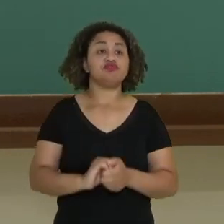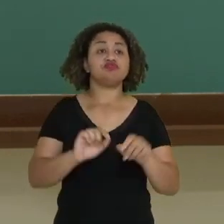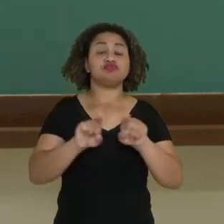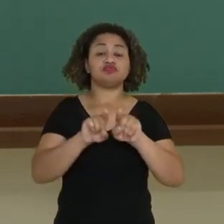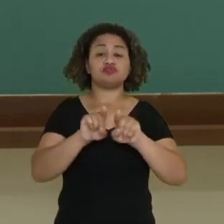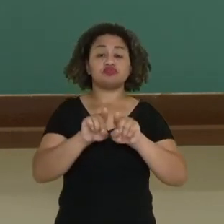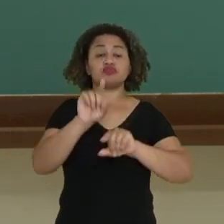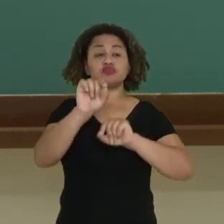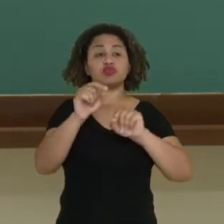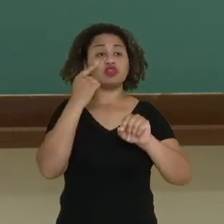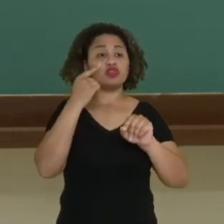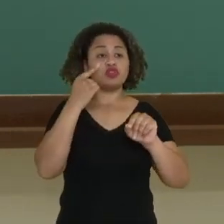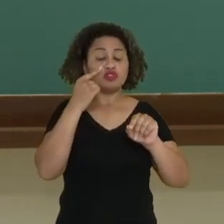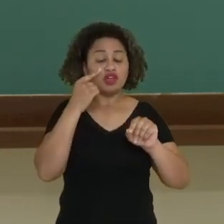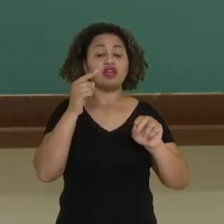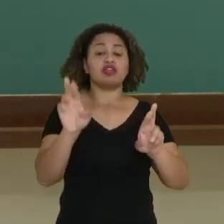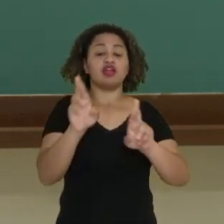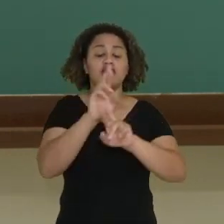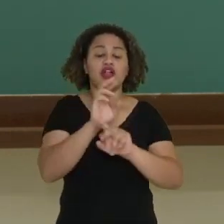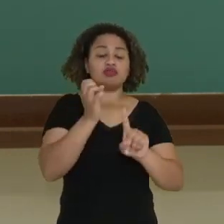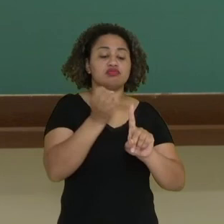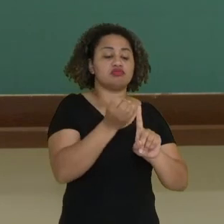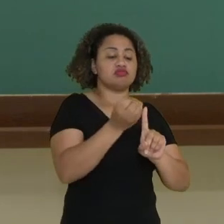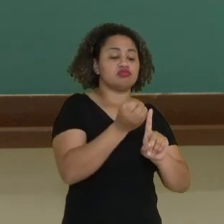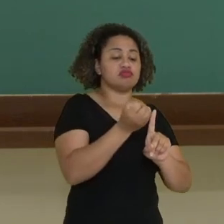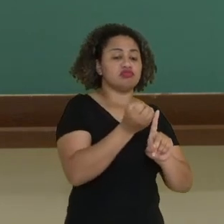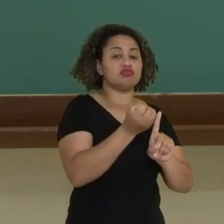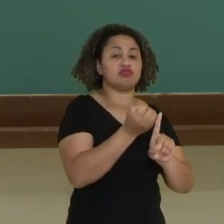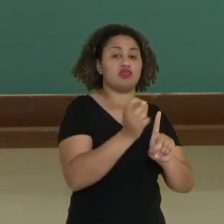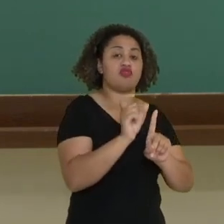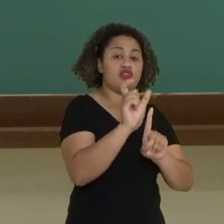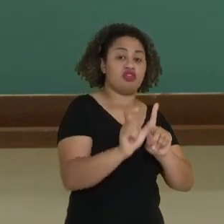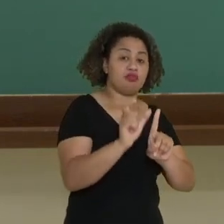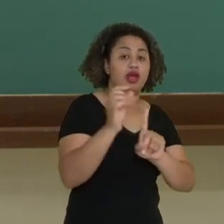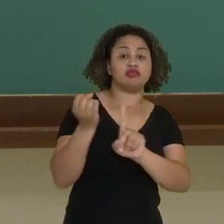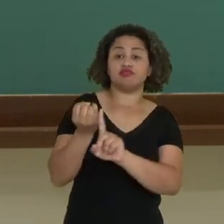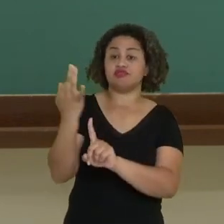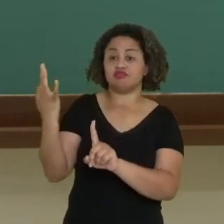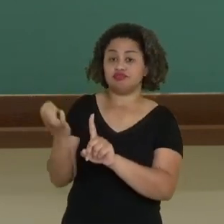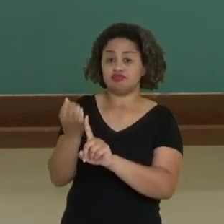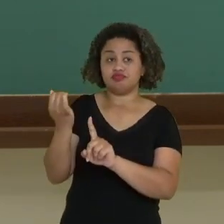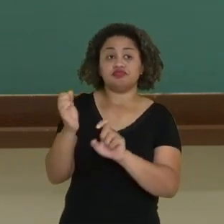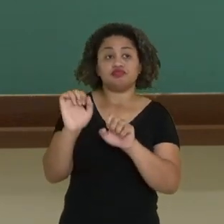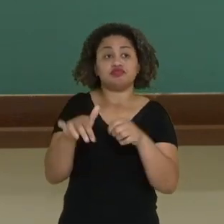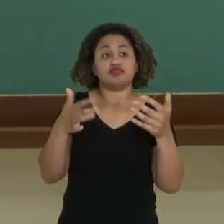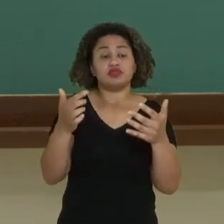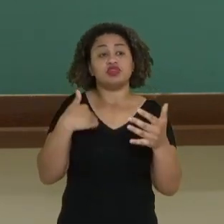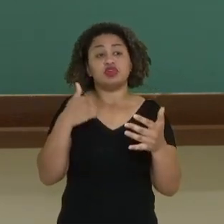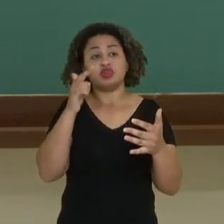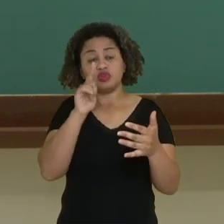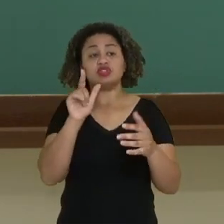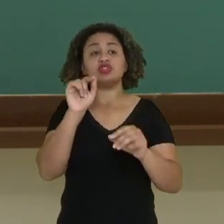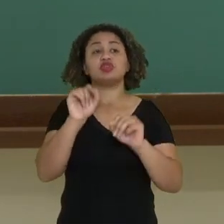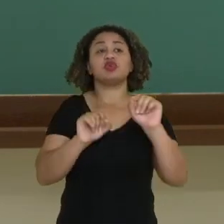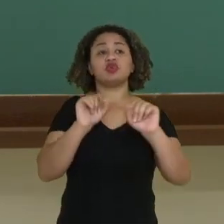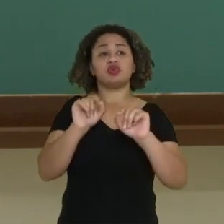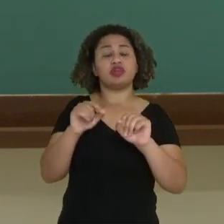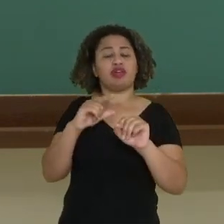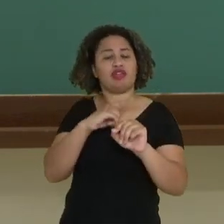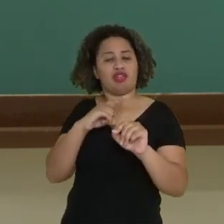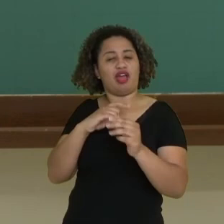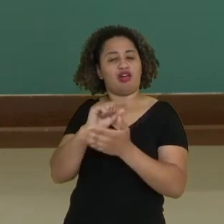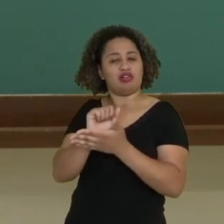A relação entre a linguagem verbal e não verbal. Com isso, eu chego ao meu infográfico aqui,